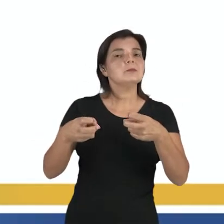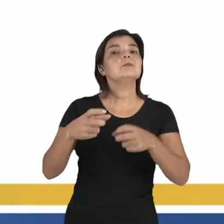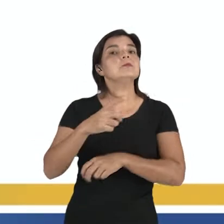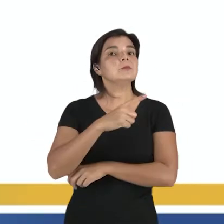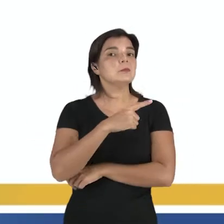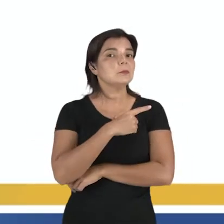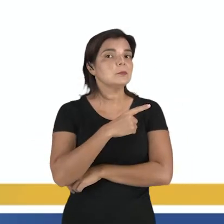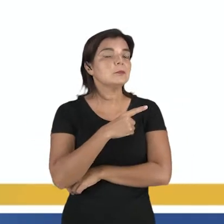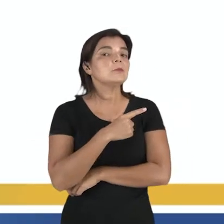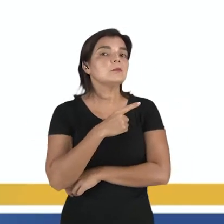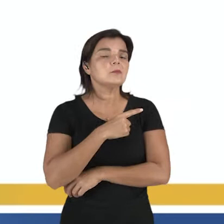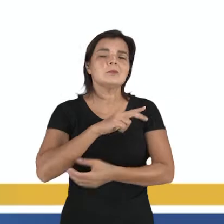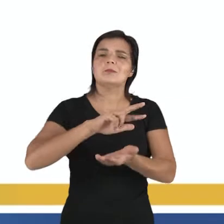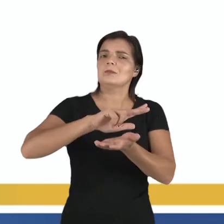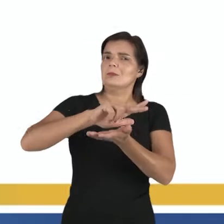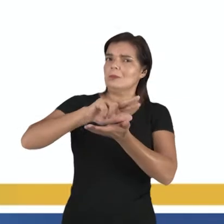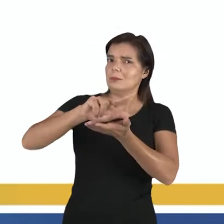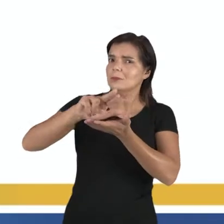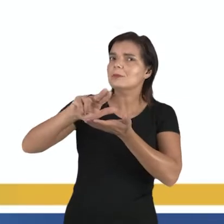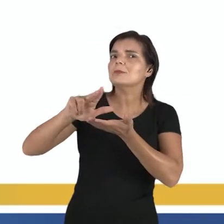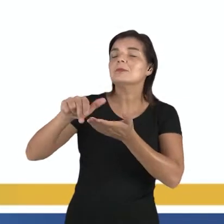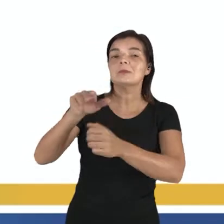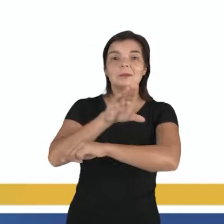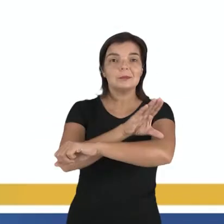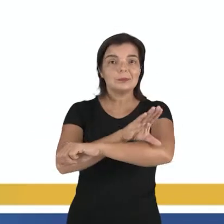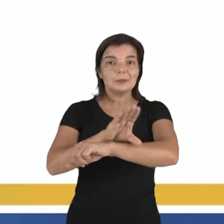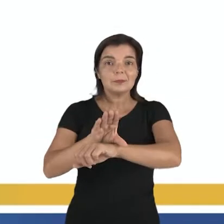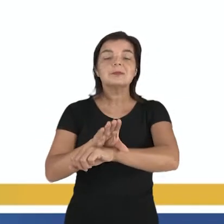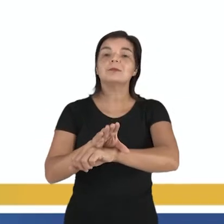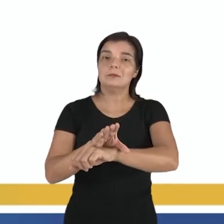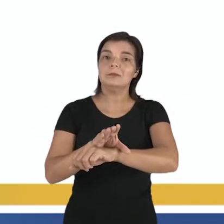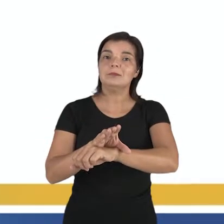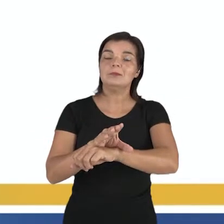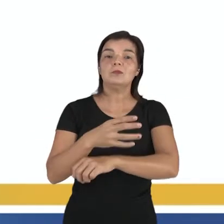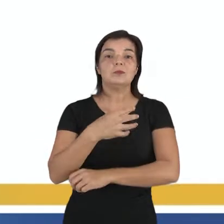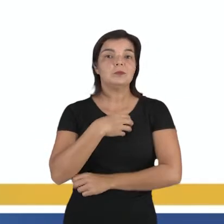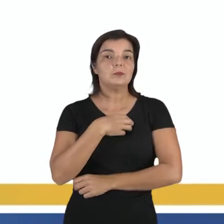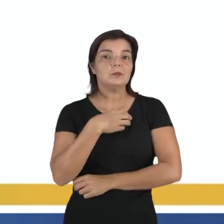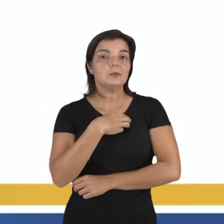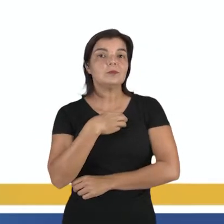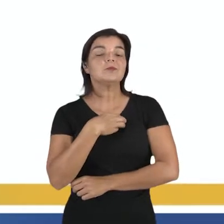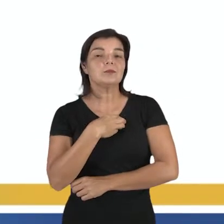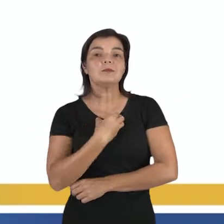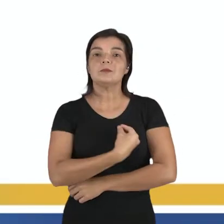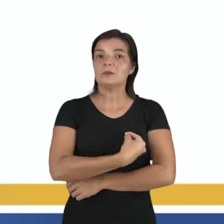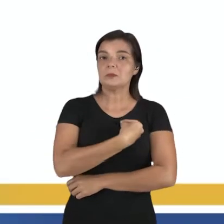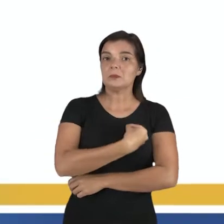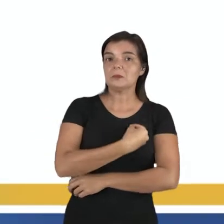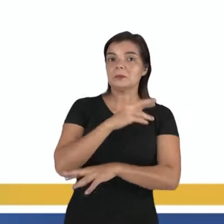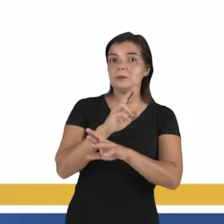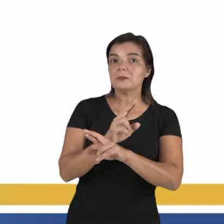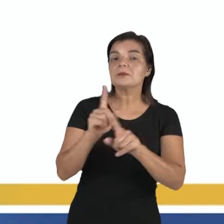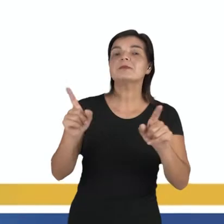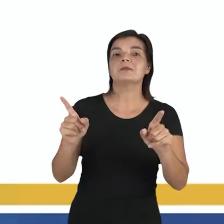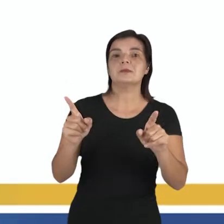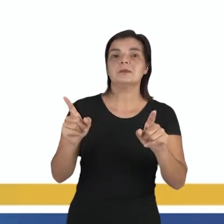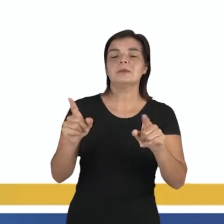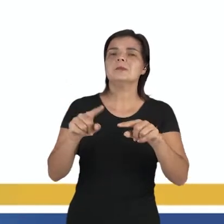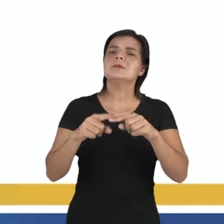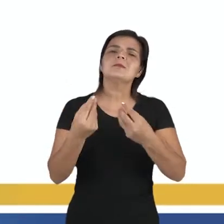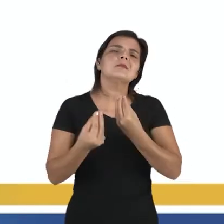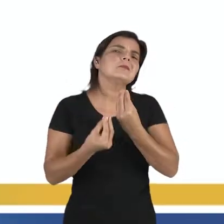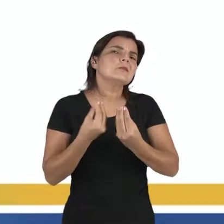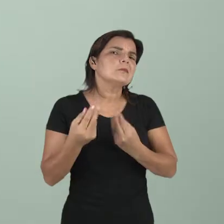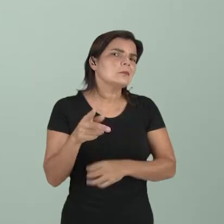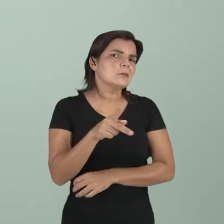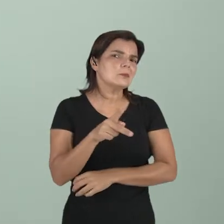E aí, não só no nosso país, mas a gente vai trazer um pouquinho sobre a pluralidade cultural acriana.